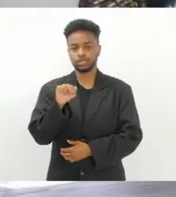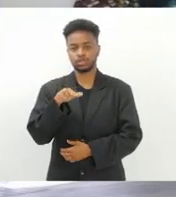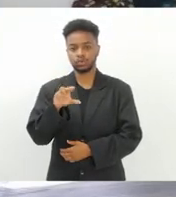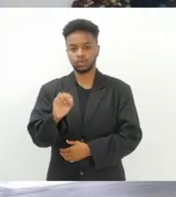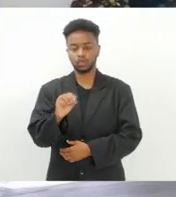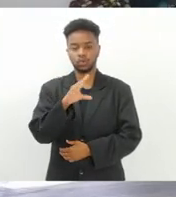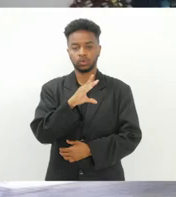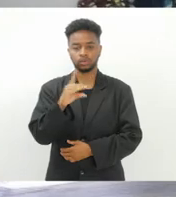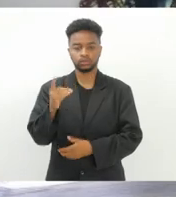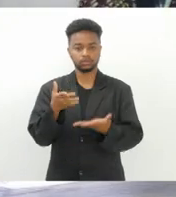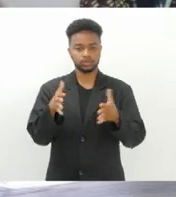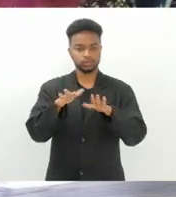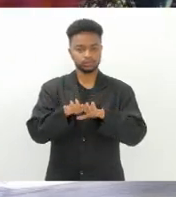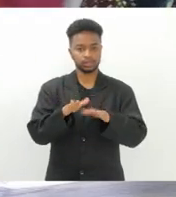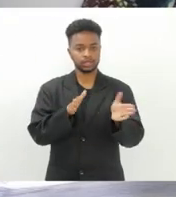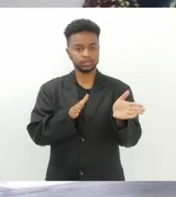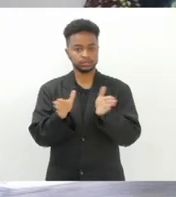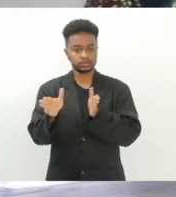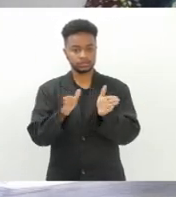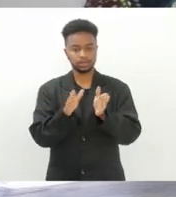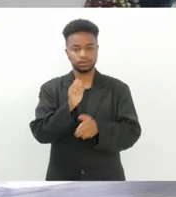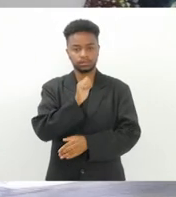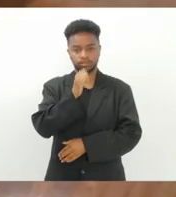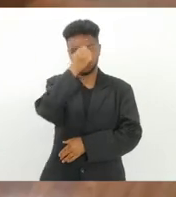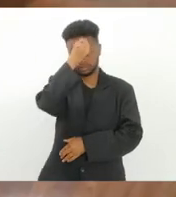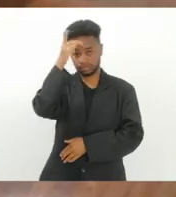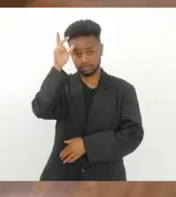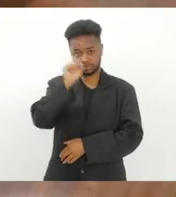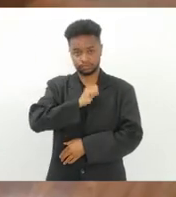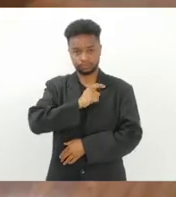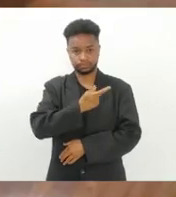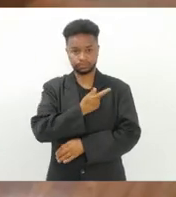inclusão e acessibilidade da Prefeitura de São Gonçalo.